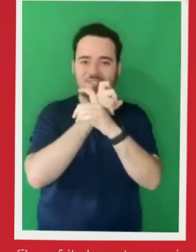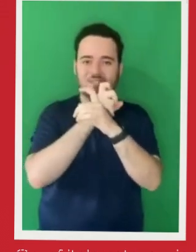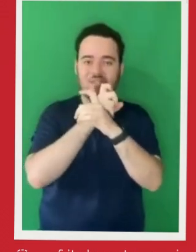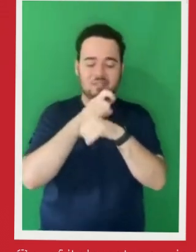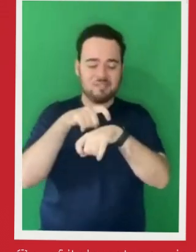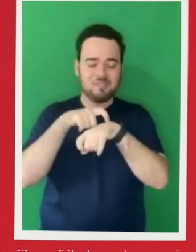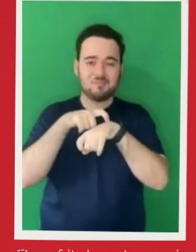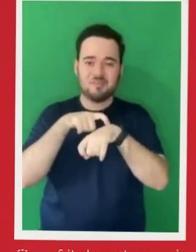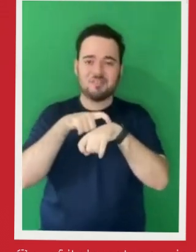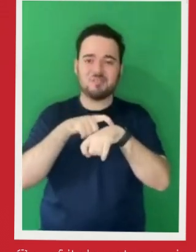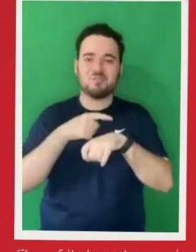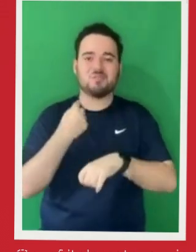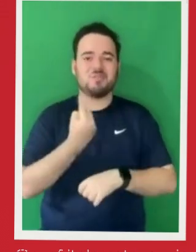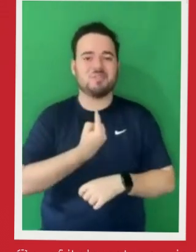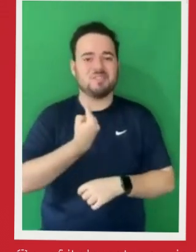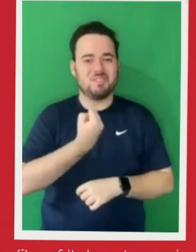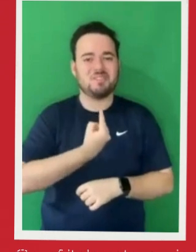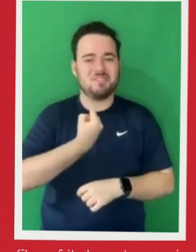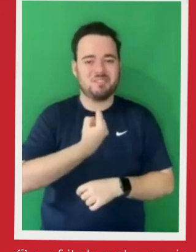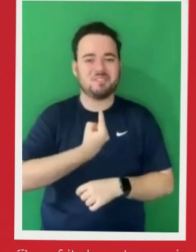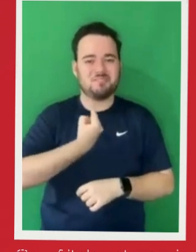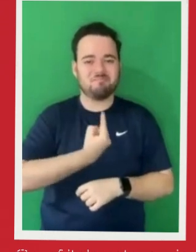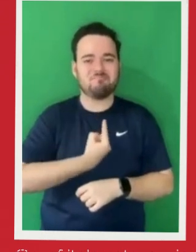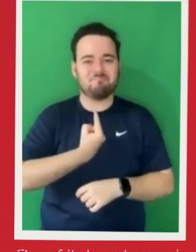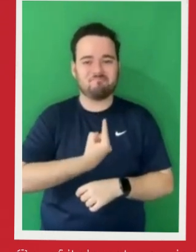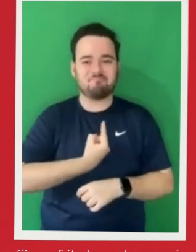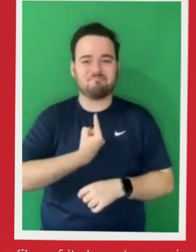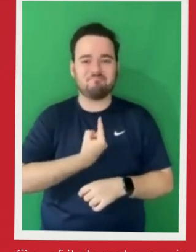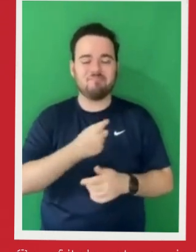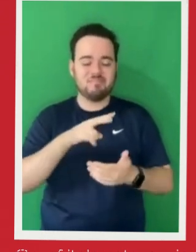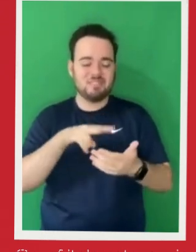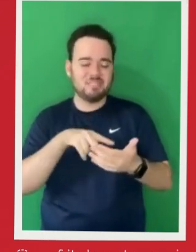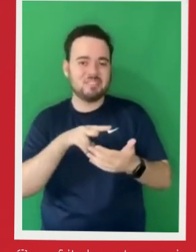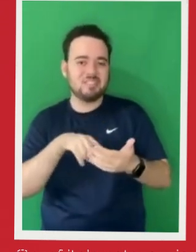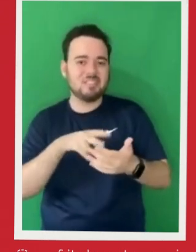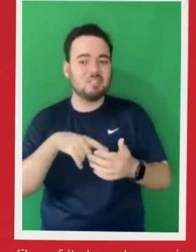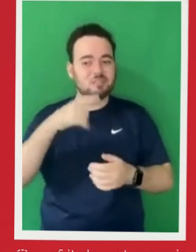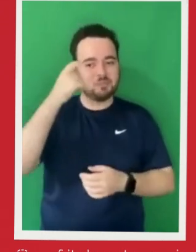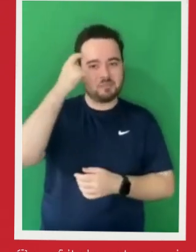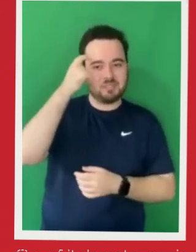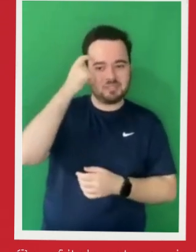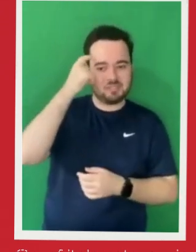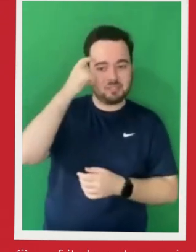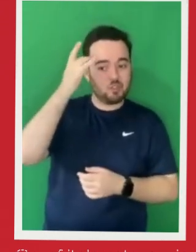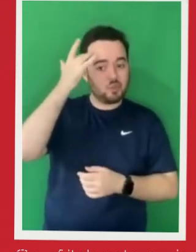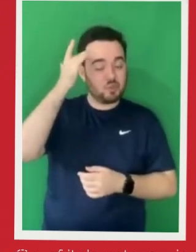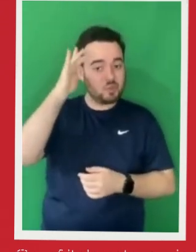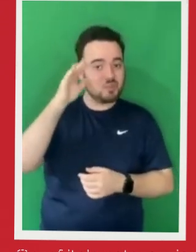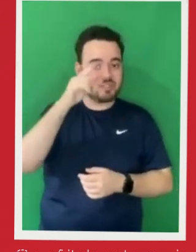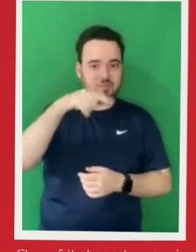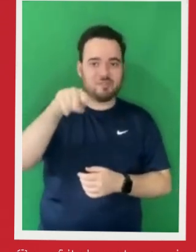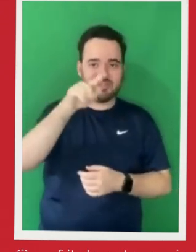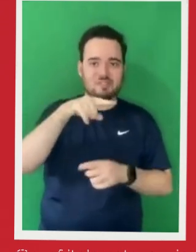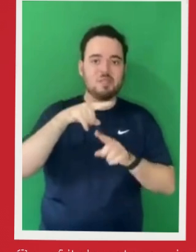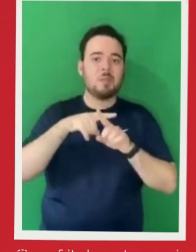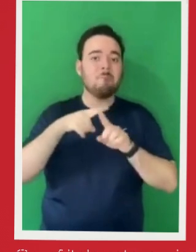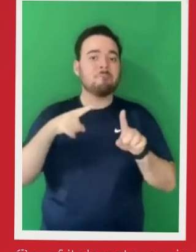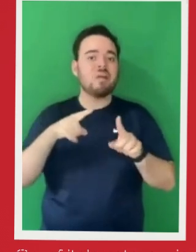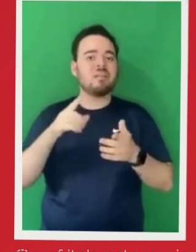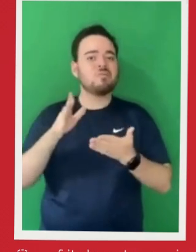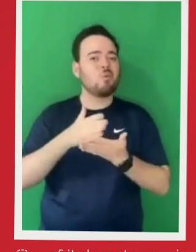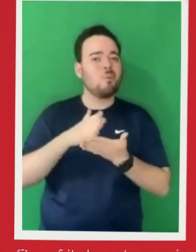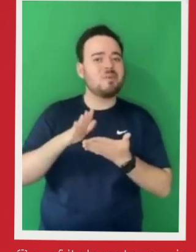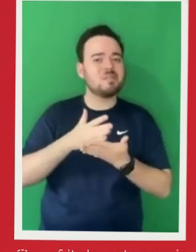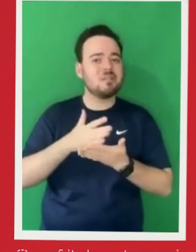esse momento solitário, esse momento de introspecção, da leitura, do pensamento. Eu não sei vocês,